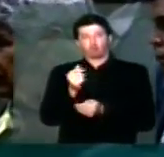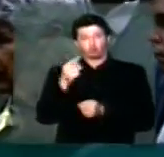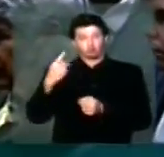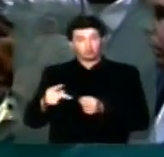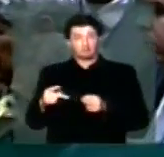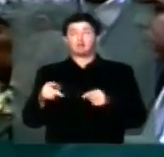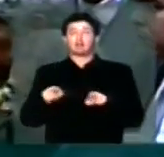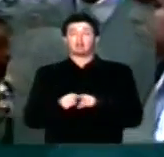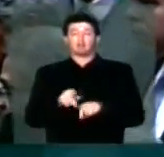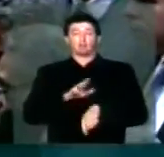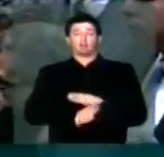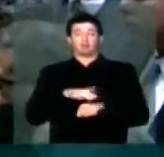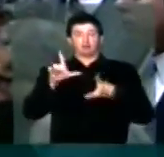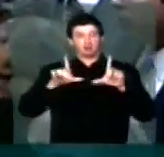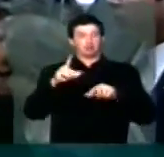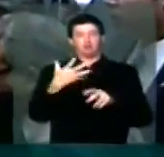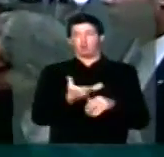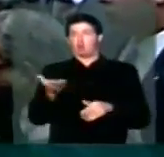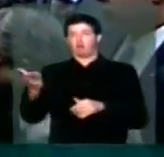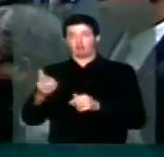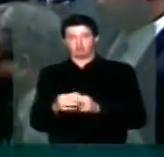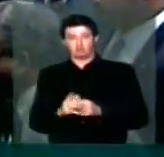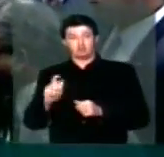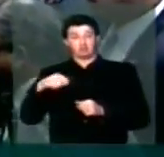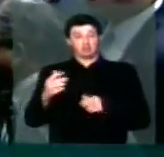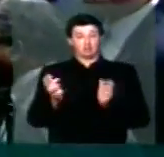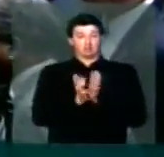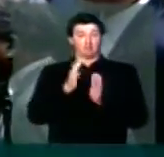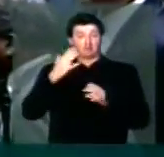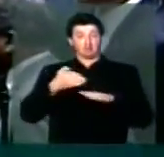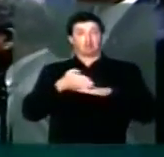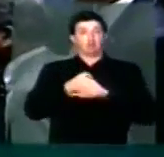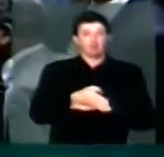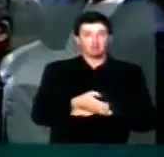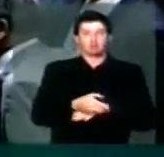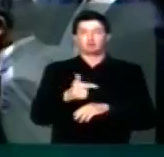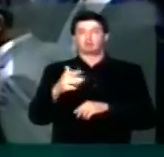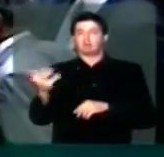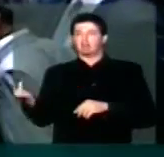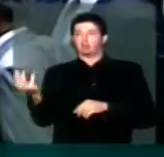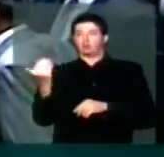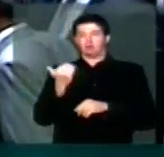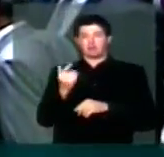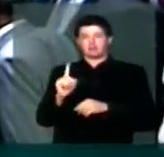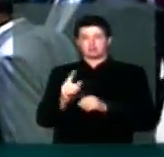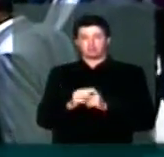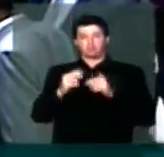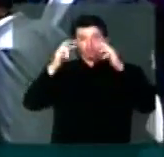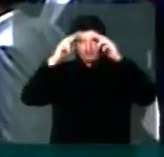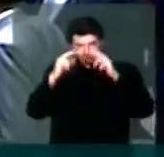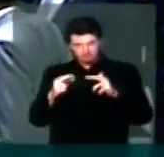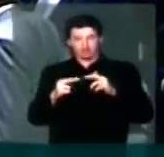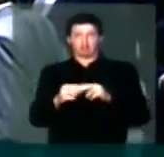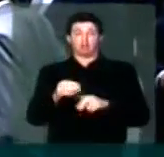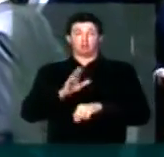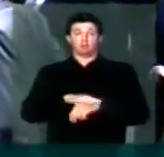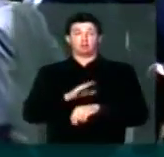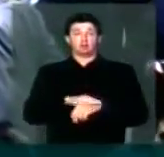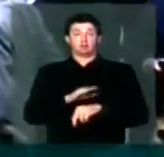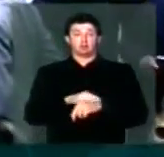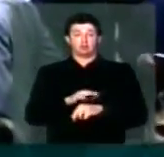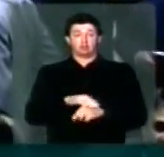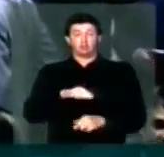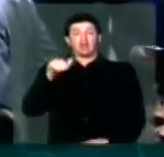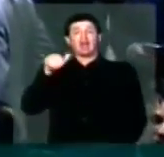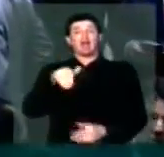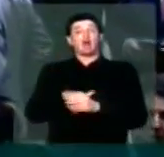partidário. Assim como aqueles que entram no partido também não trazem. Nós vamos respeitar o tempo que